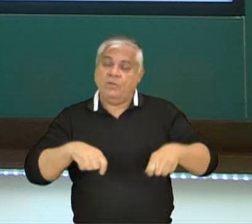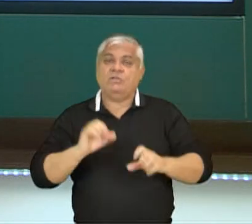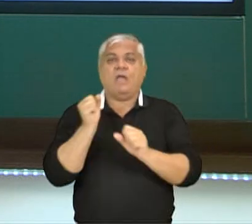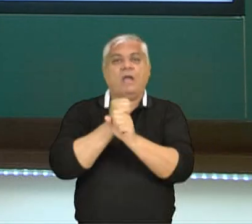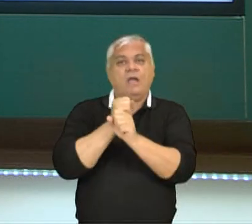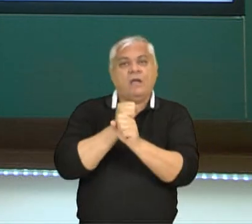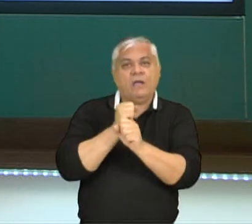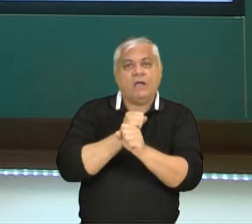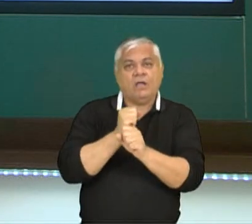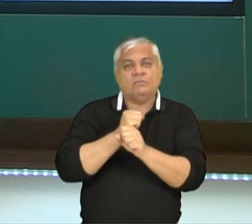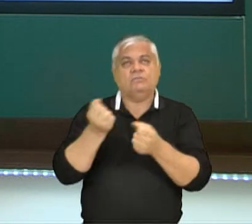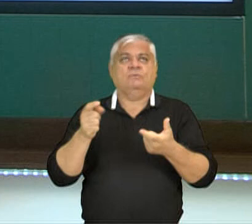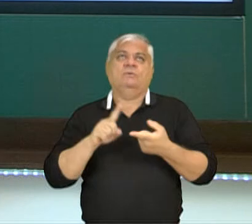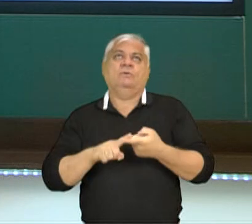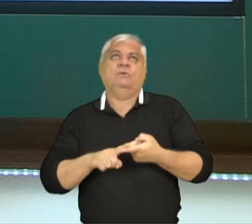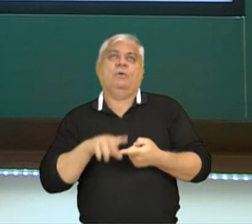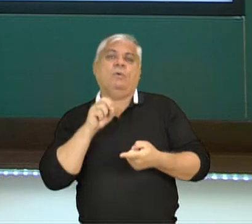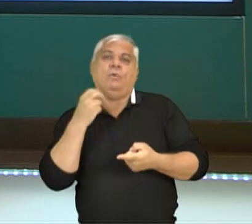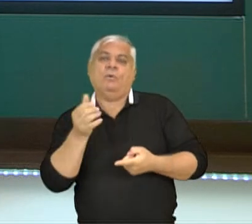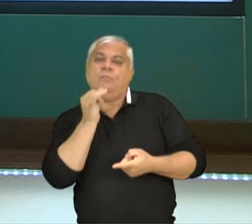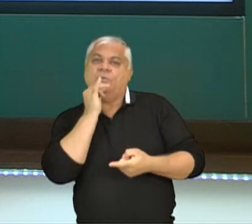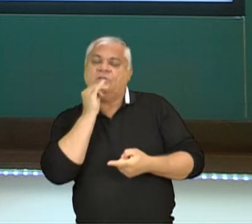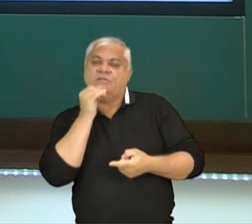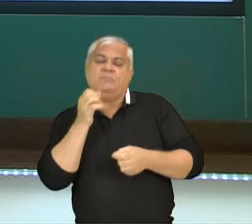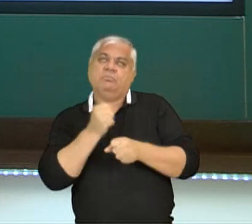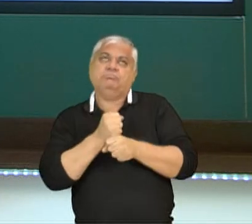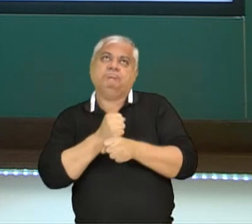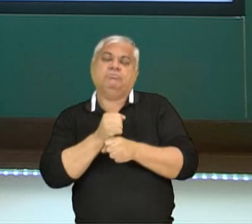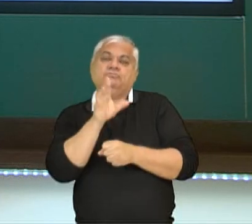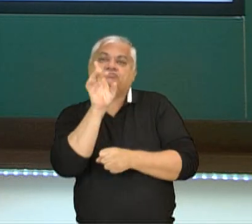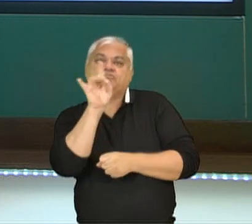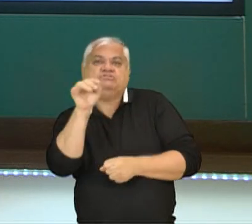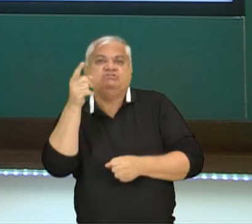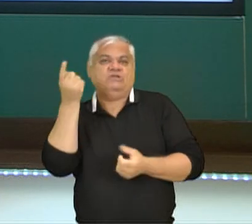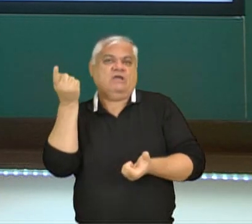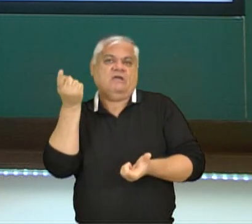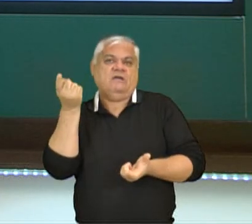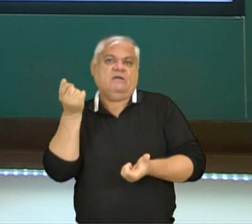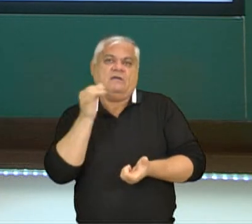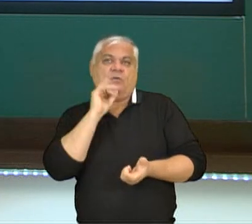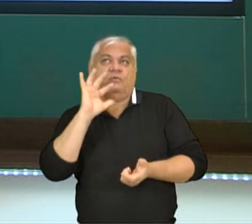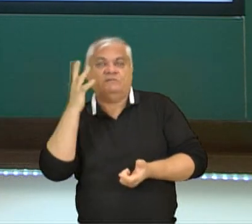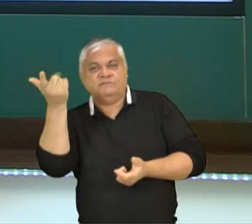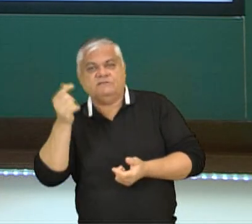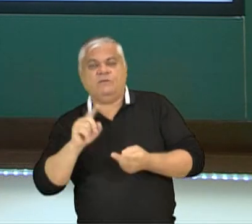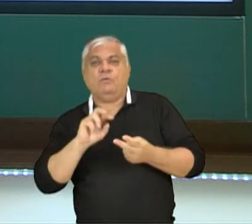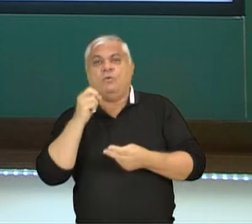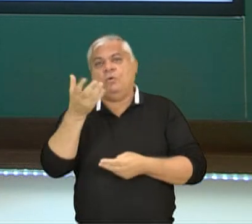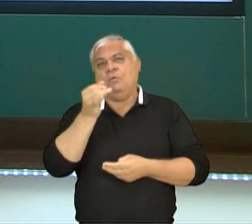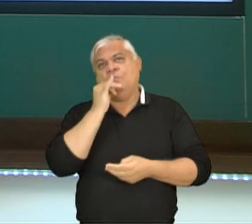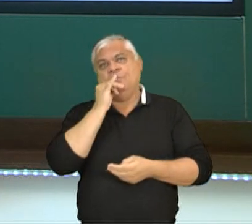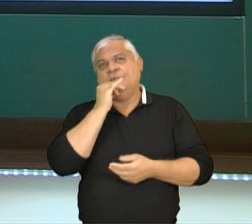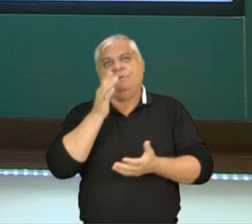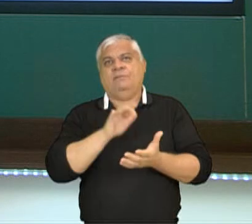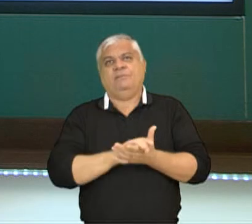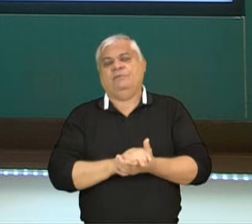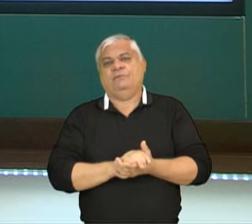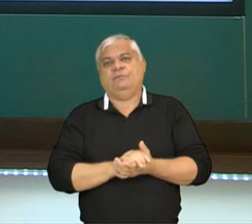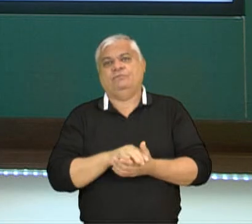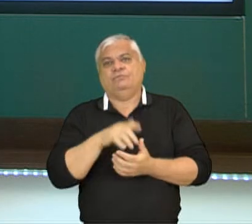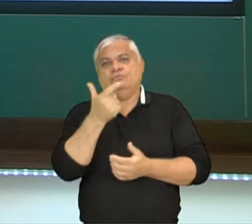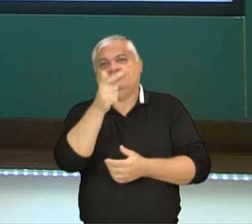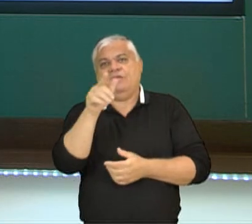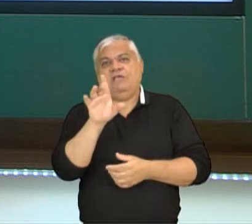cronológico, que aí seria a data precisa, quando os fatos aconteceram, né? Ou se não tem a